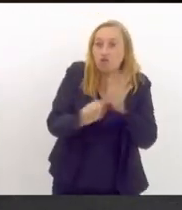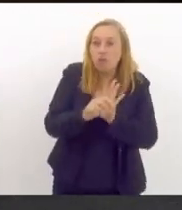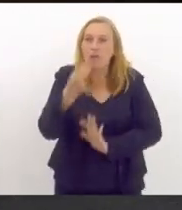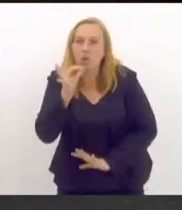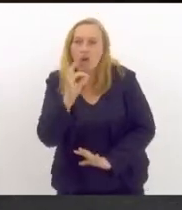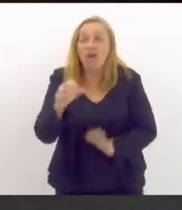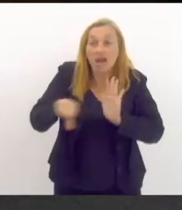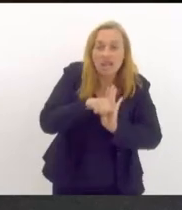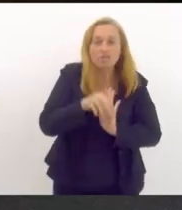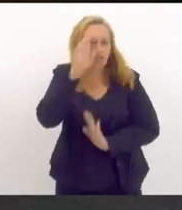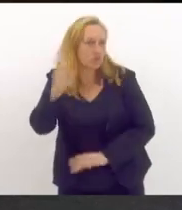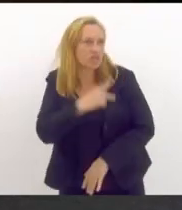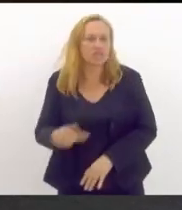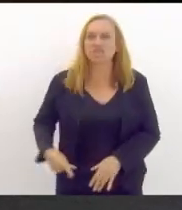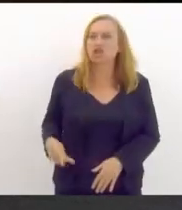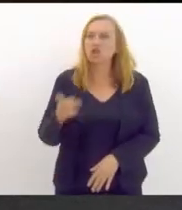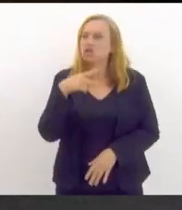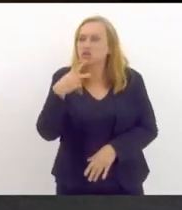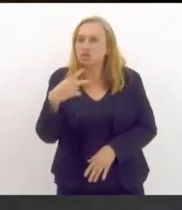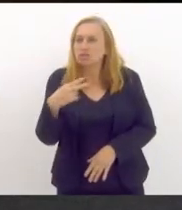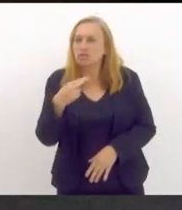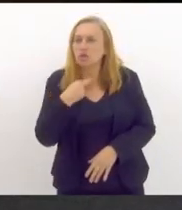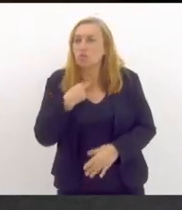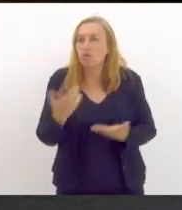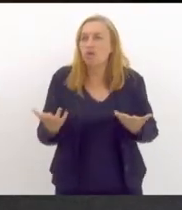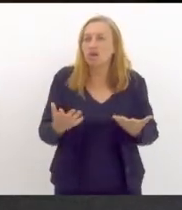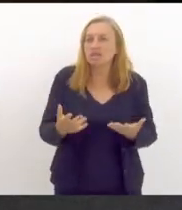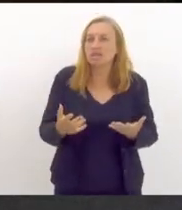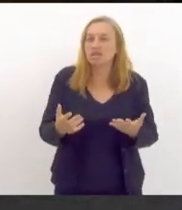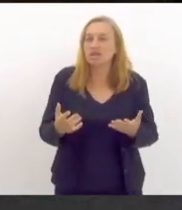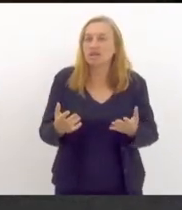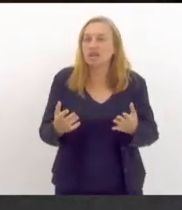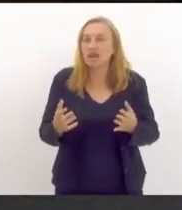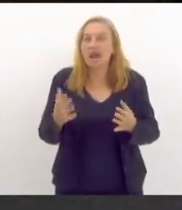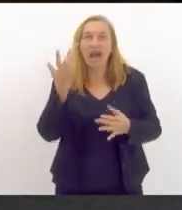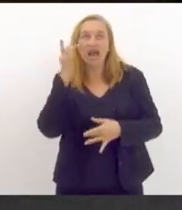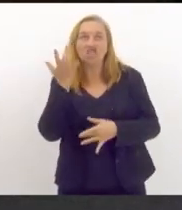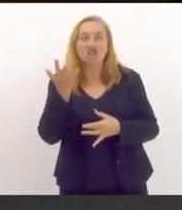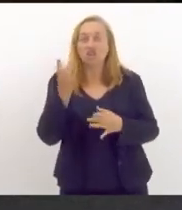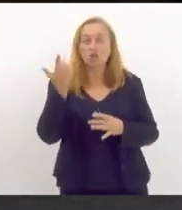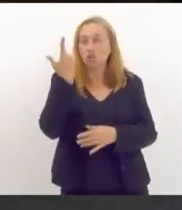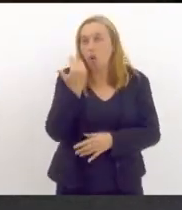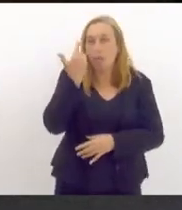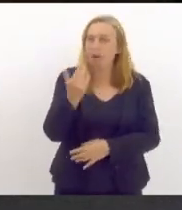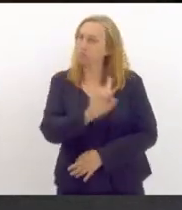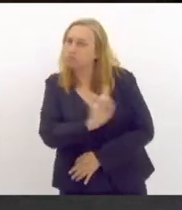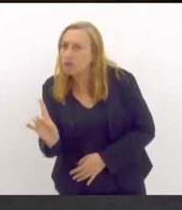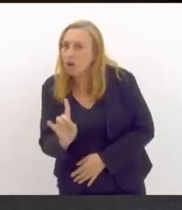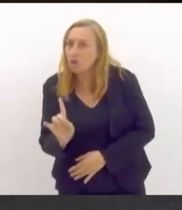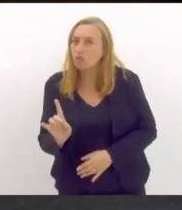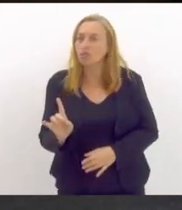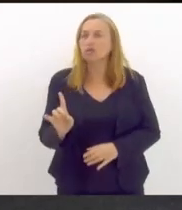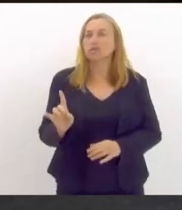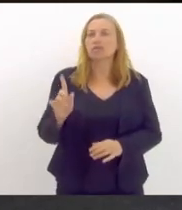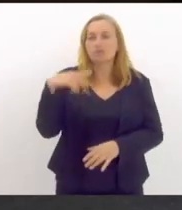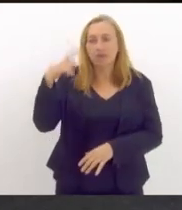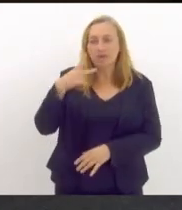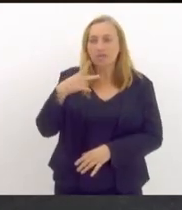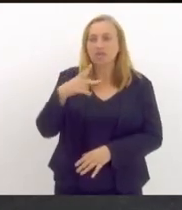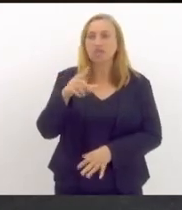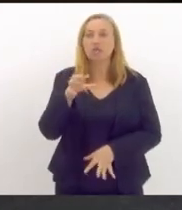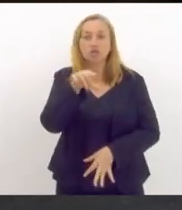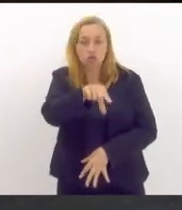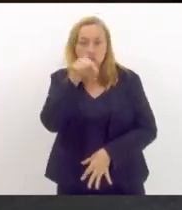Presidente eles não podem simplesmente flexibilizar a lei anti drogas como bem bem entendem Então esse Parlamento tomou uma medida justa